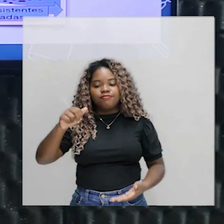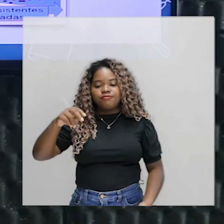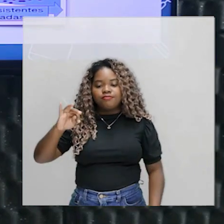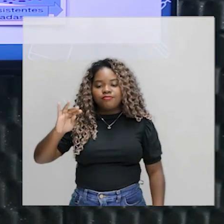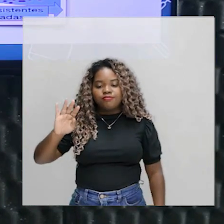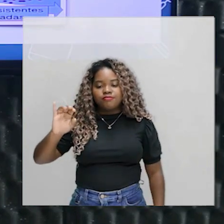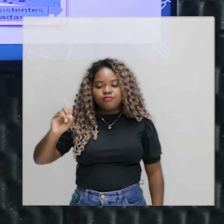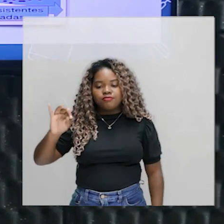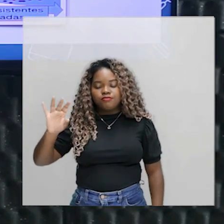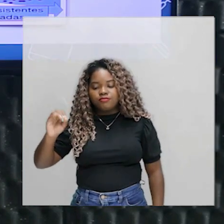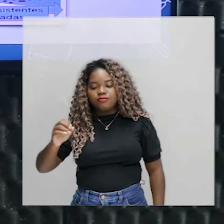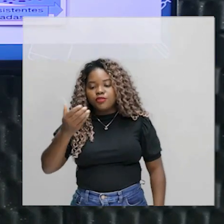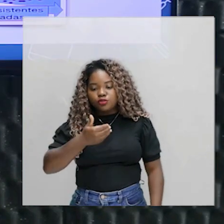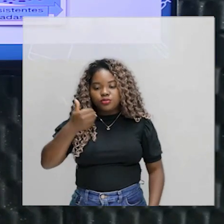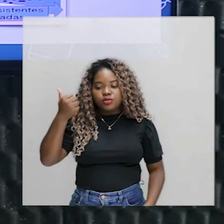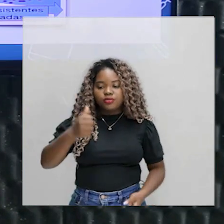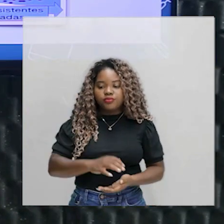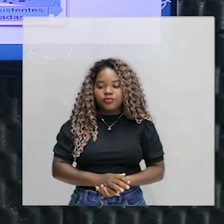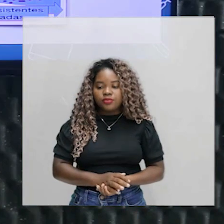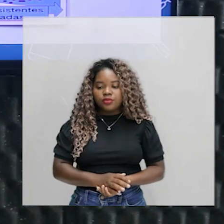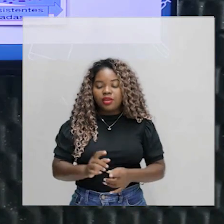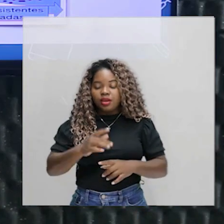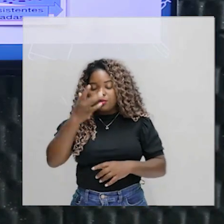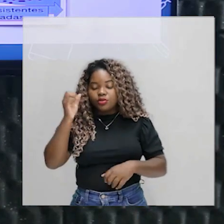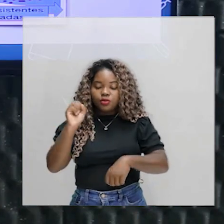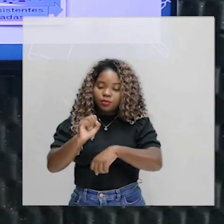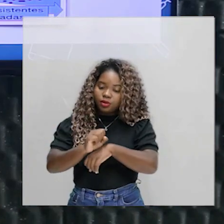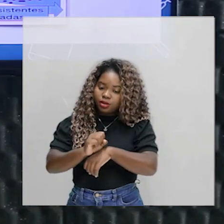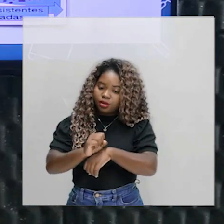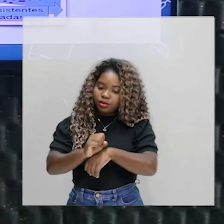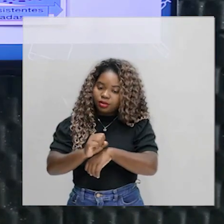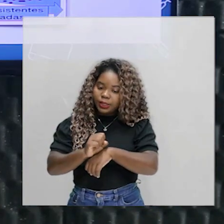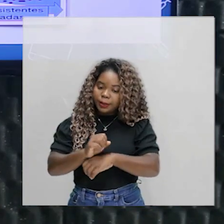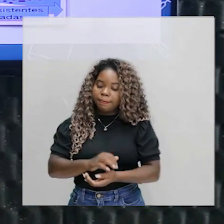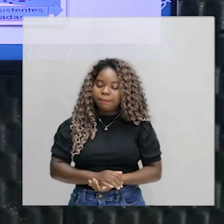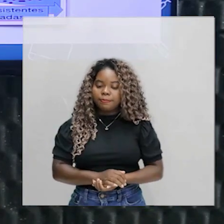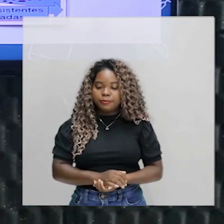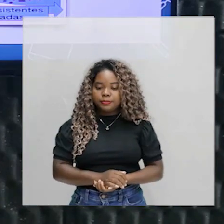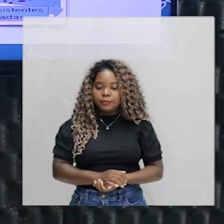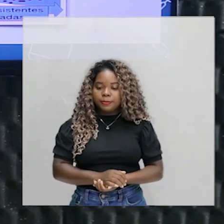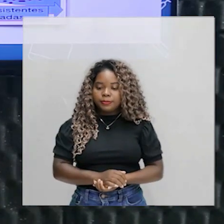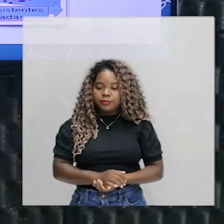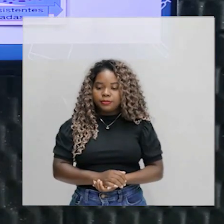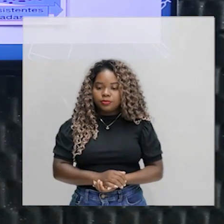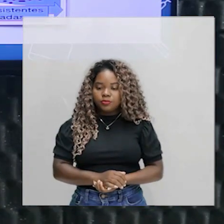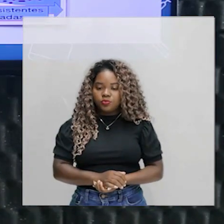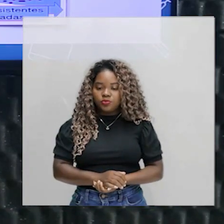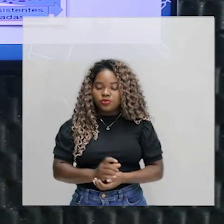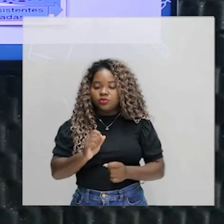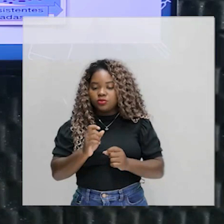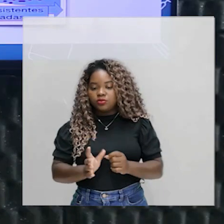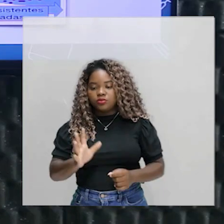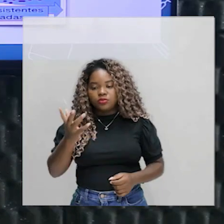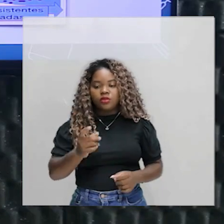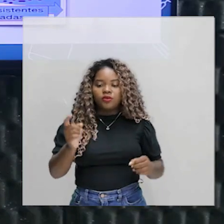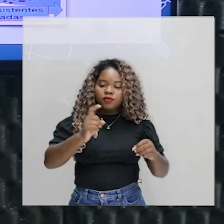mais ainda aquela inflamação aí o cara vai parar de tomar não toma dentro das prescrição médica que que